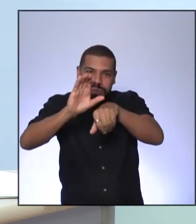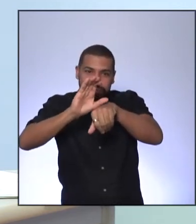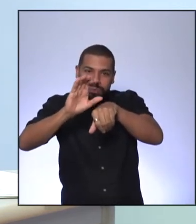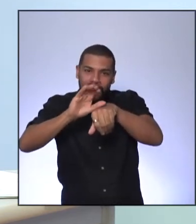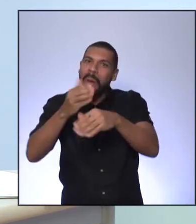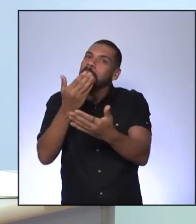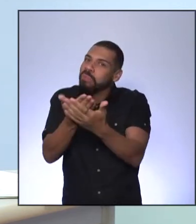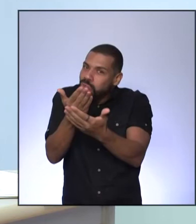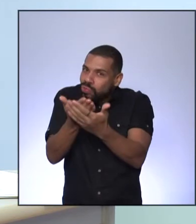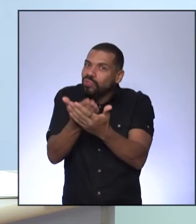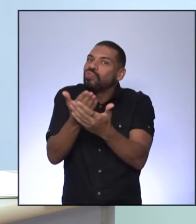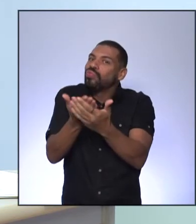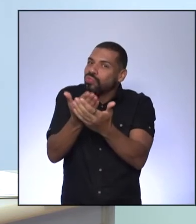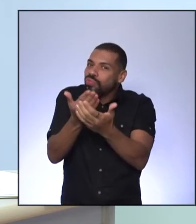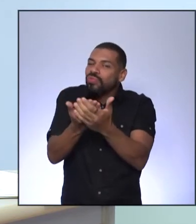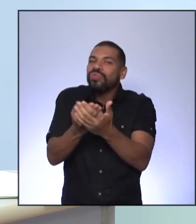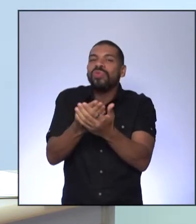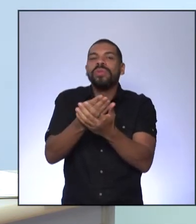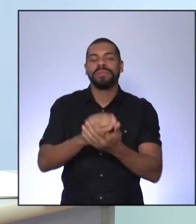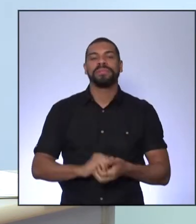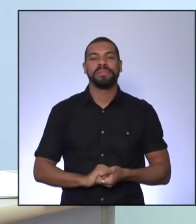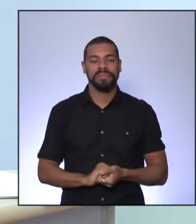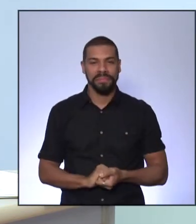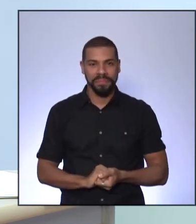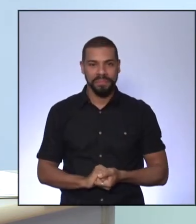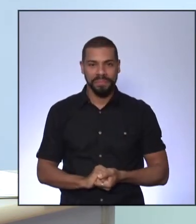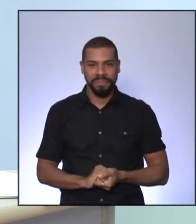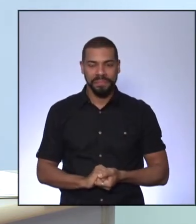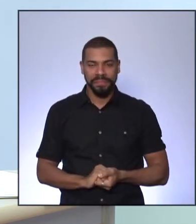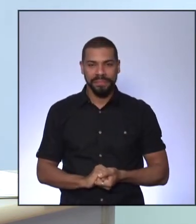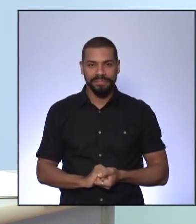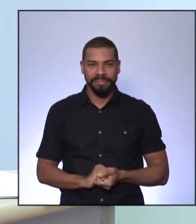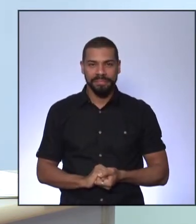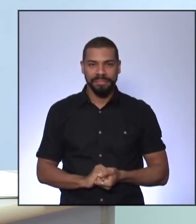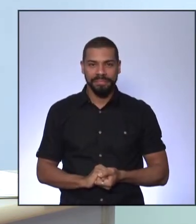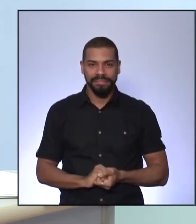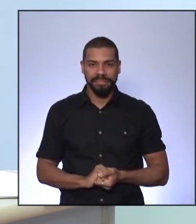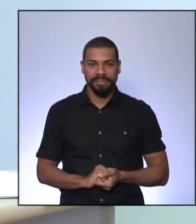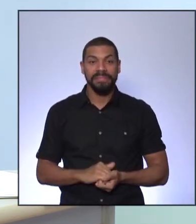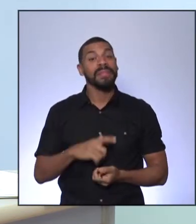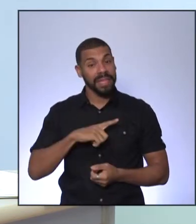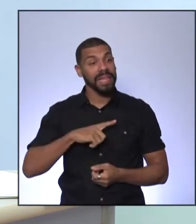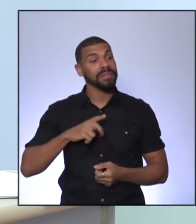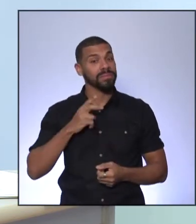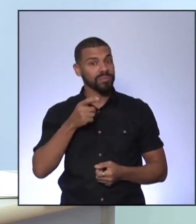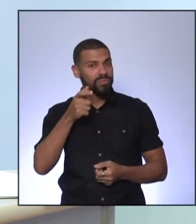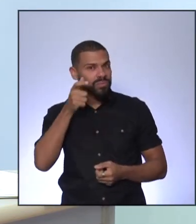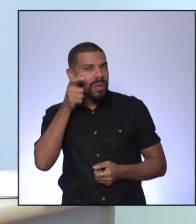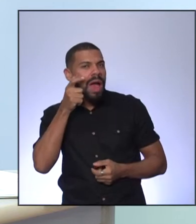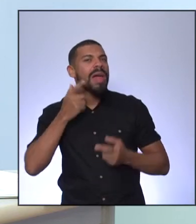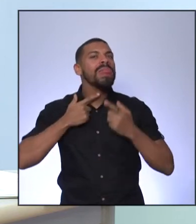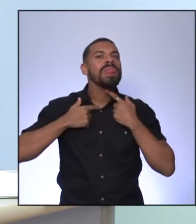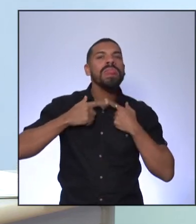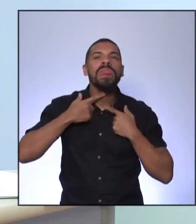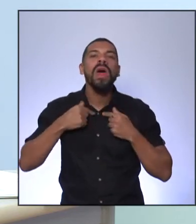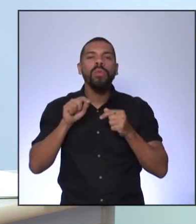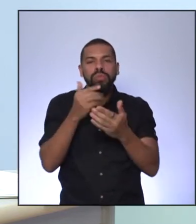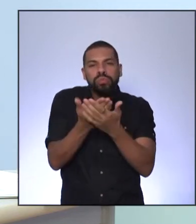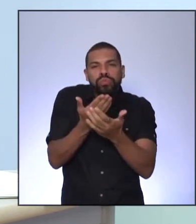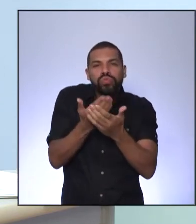estudem. Alguns colocaram que têm interesse em continuar fazendo alguma